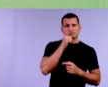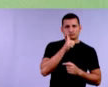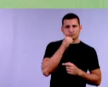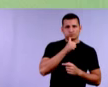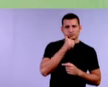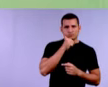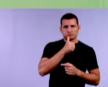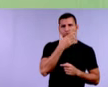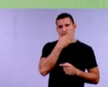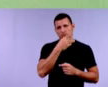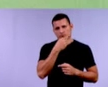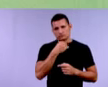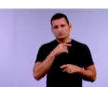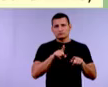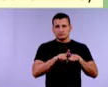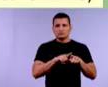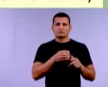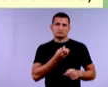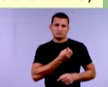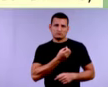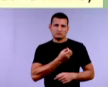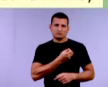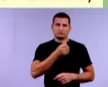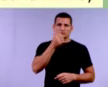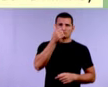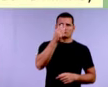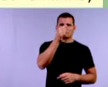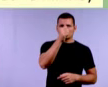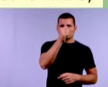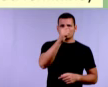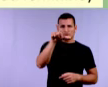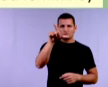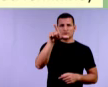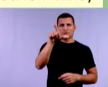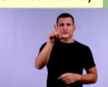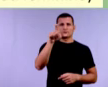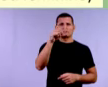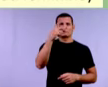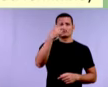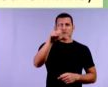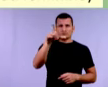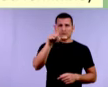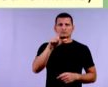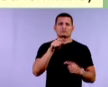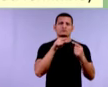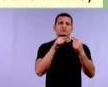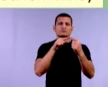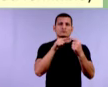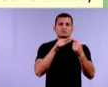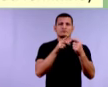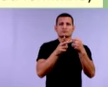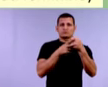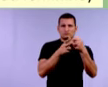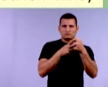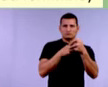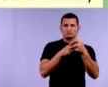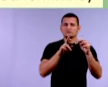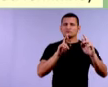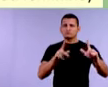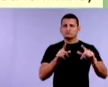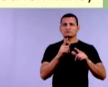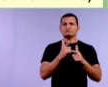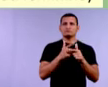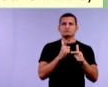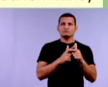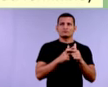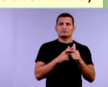e número singular e plural. Qual é a diferença entre concordância verbal e nominal? A concordância verbal, a diferença